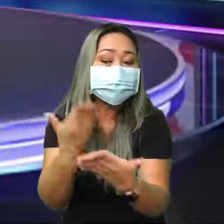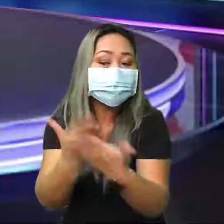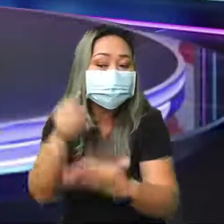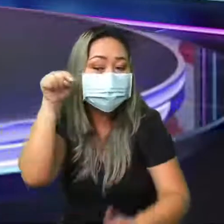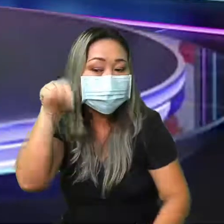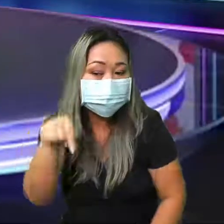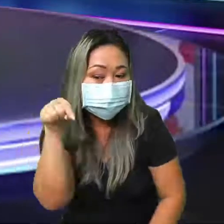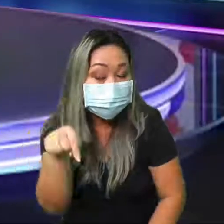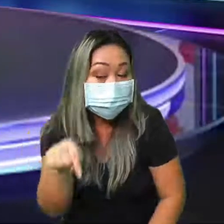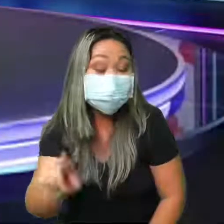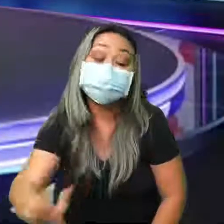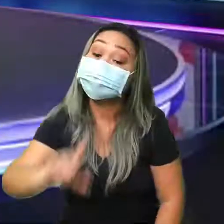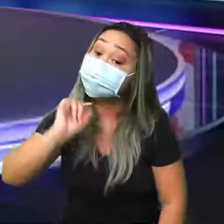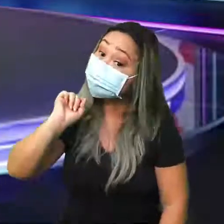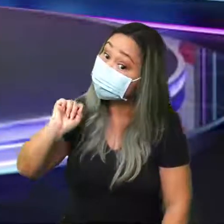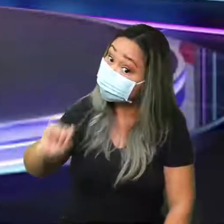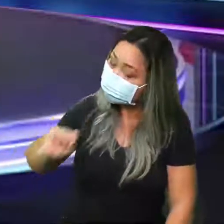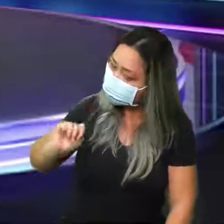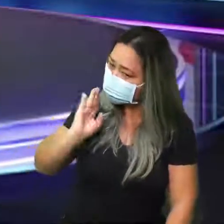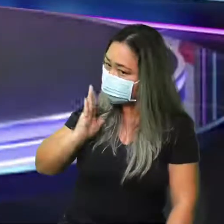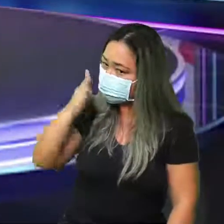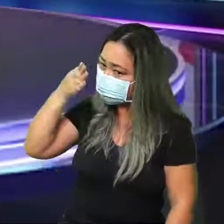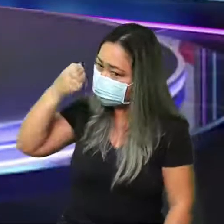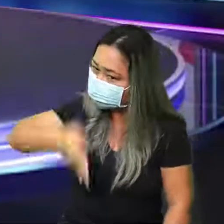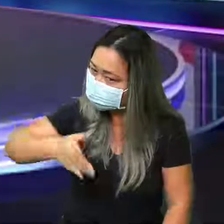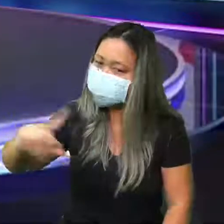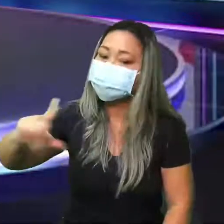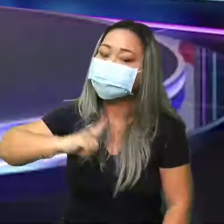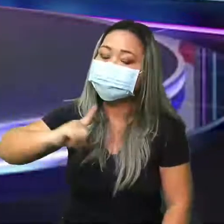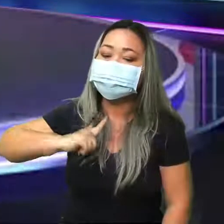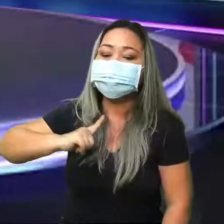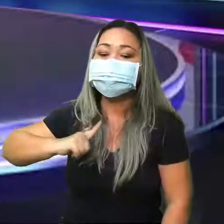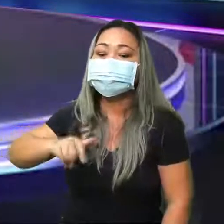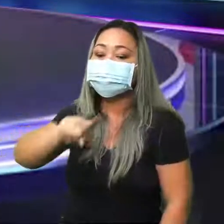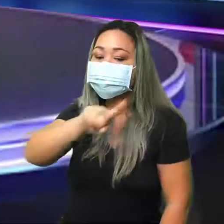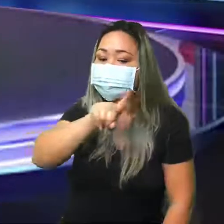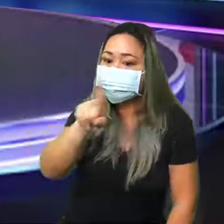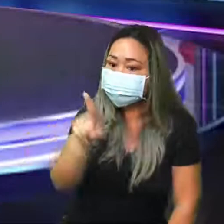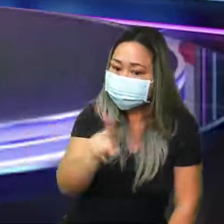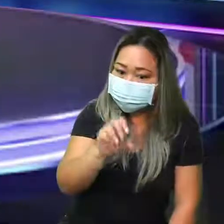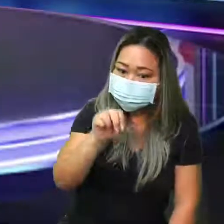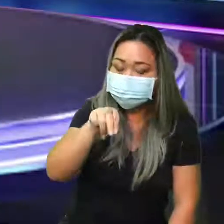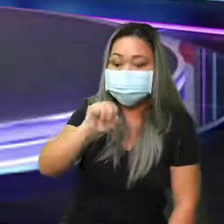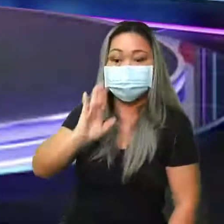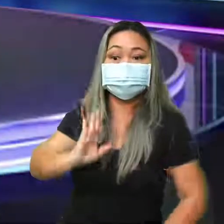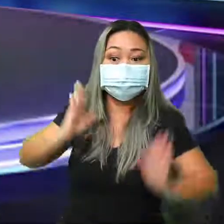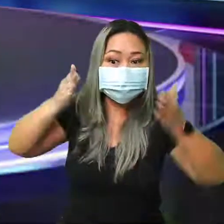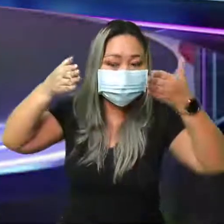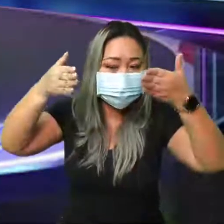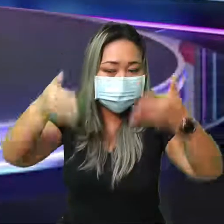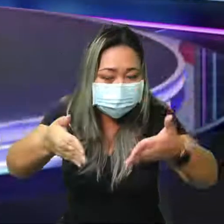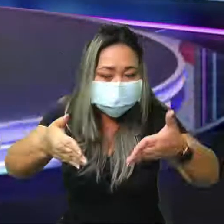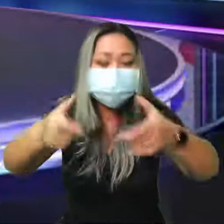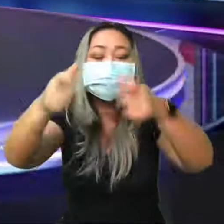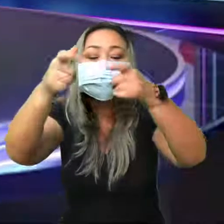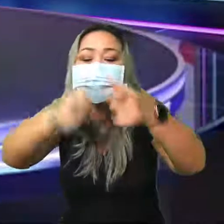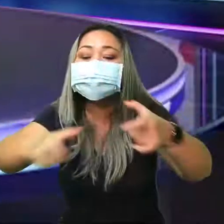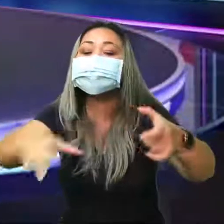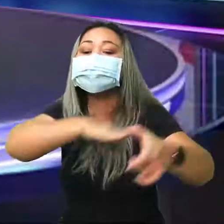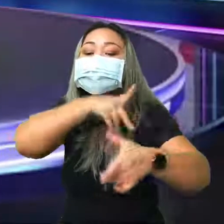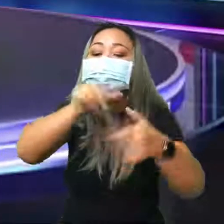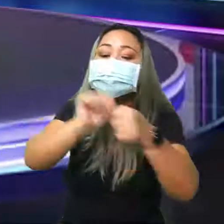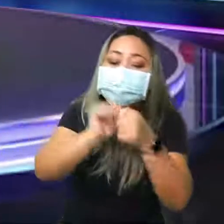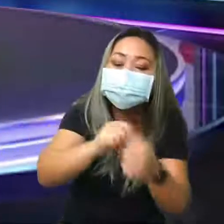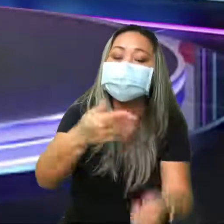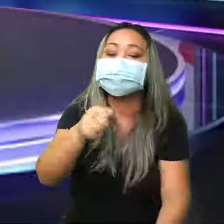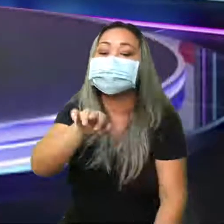né? Que a gente frisou que existem zonas específicas onde esses animais,